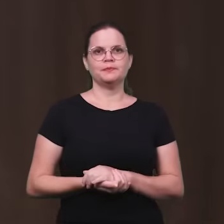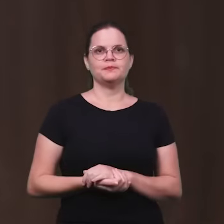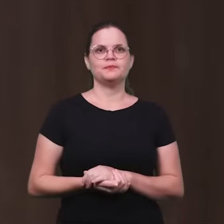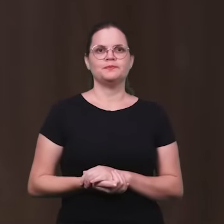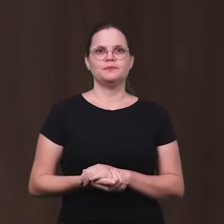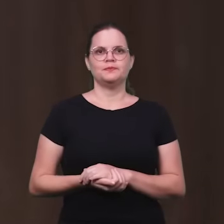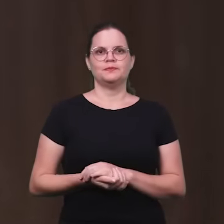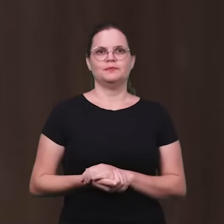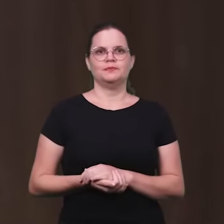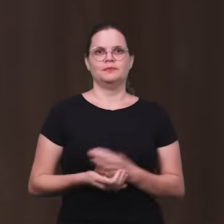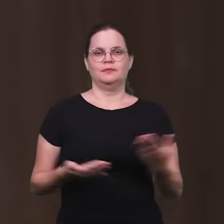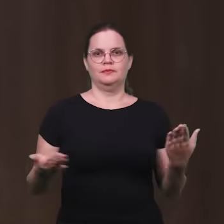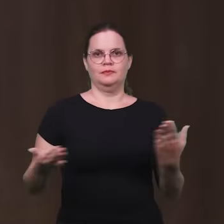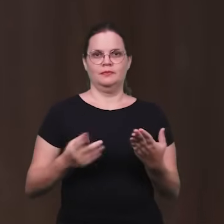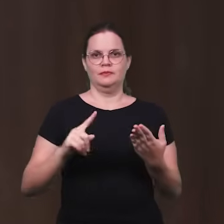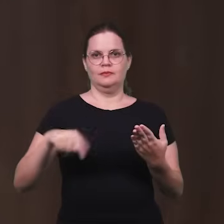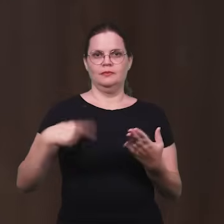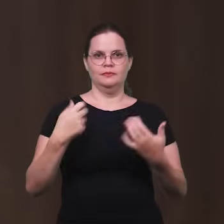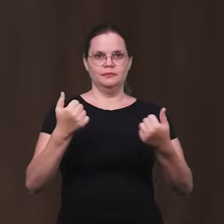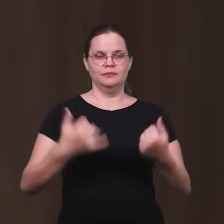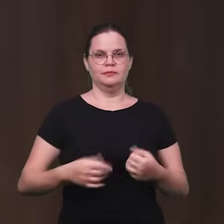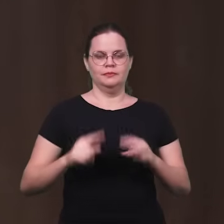de abordar 3 motivos